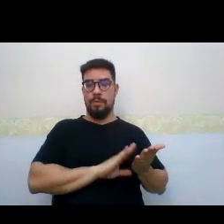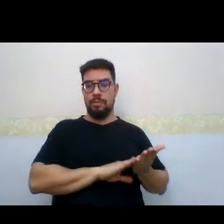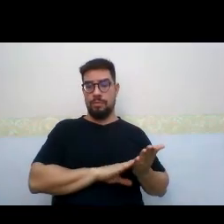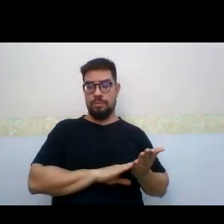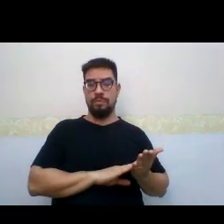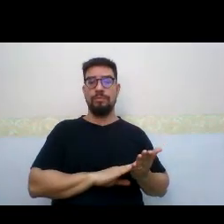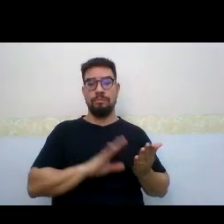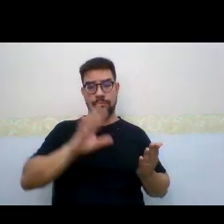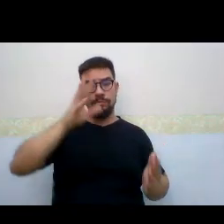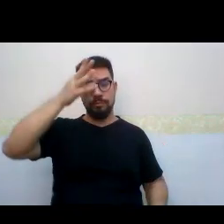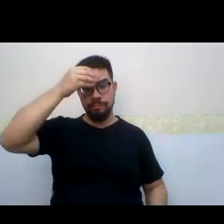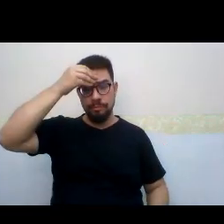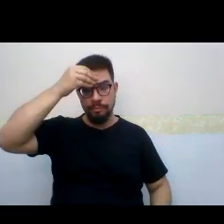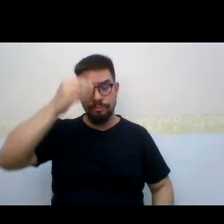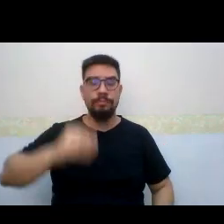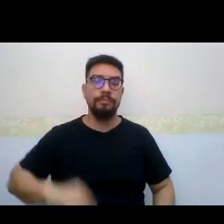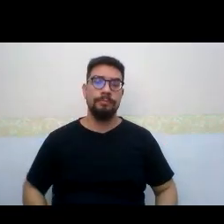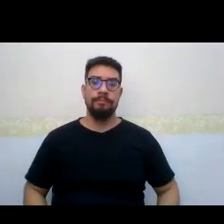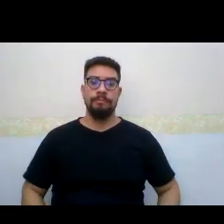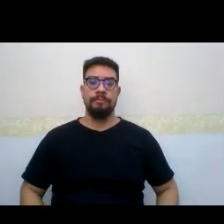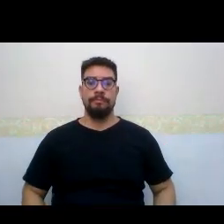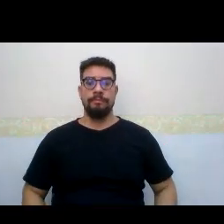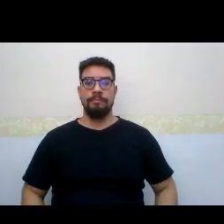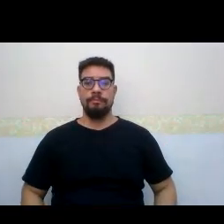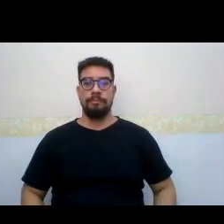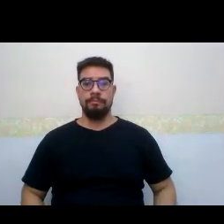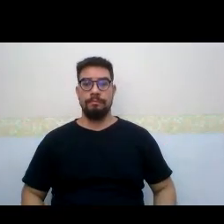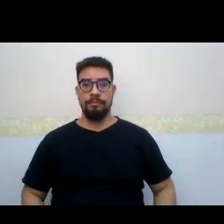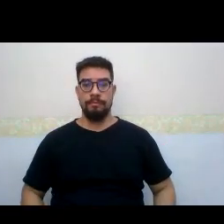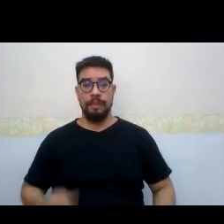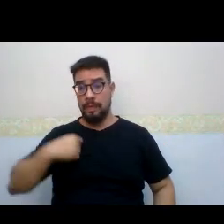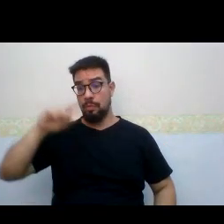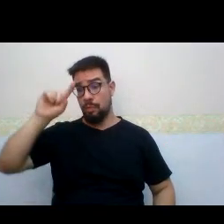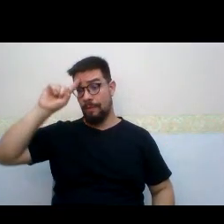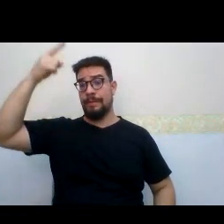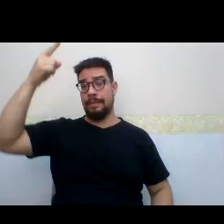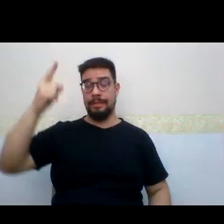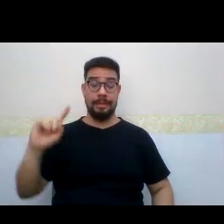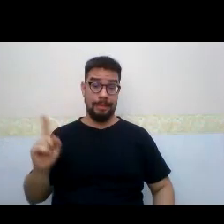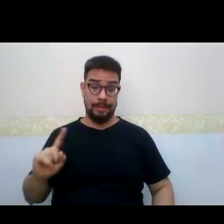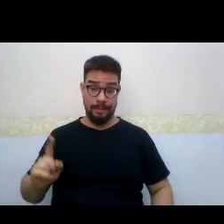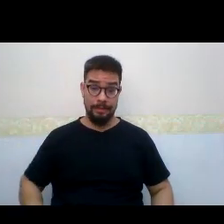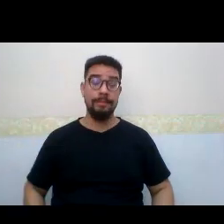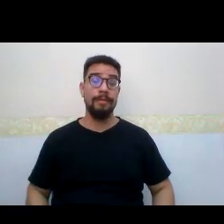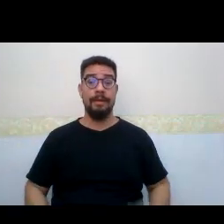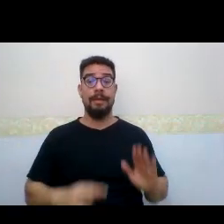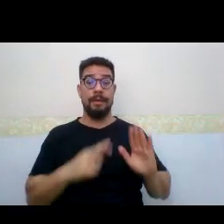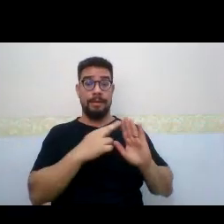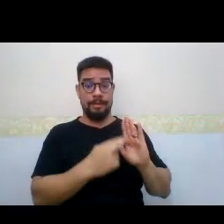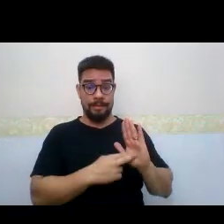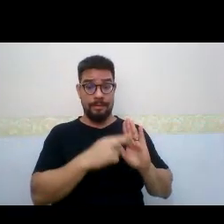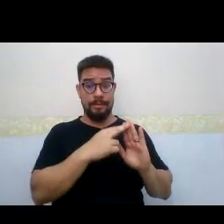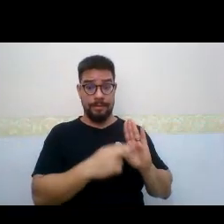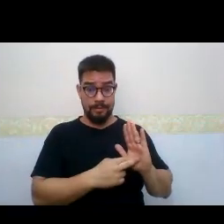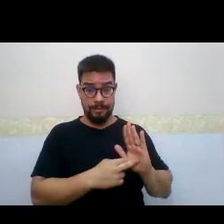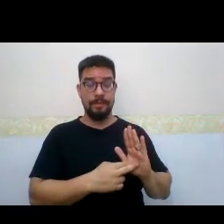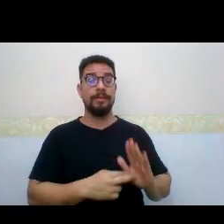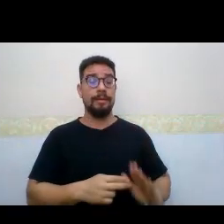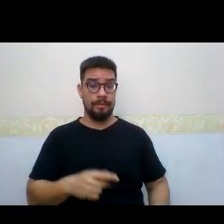Guardou a informação? Não estou tirando da minha cabeça não, tá? É regra que você não